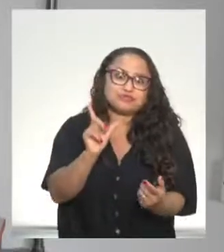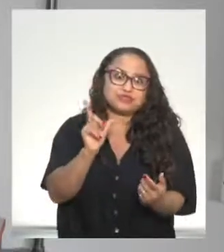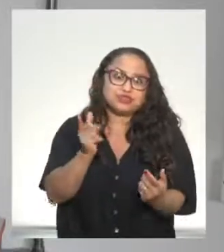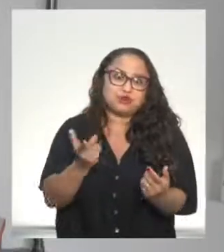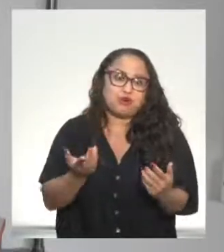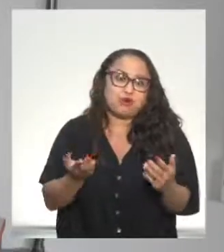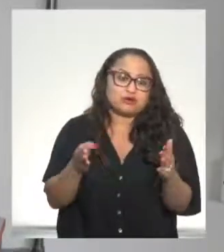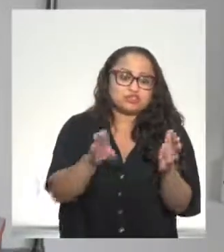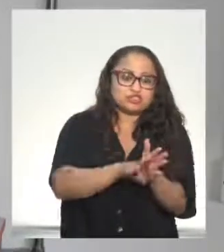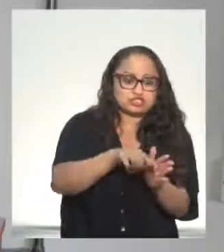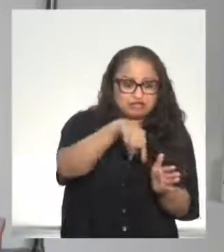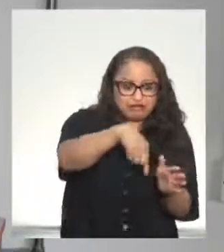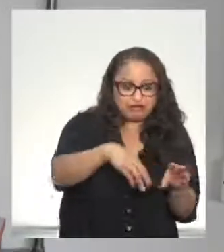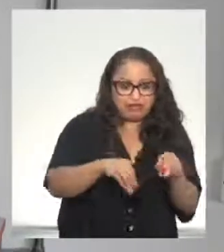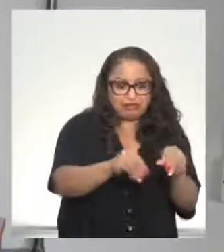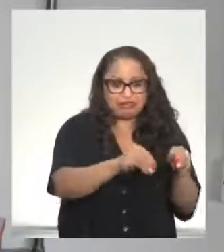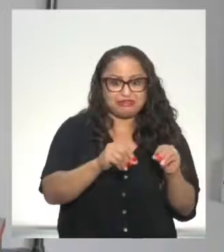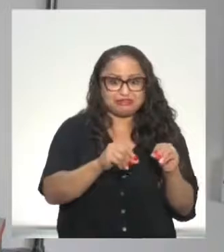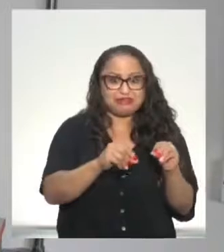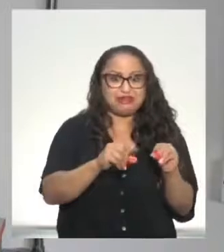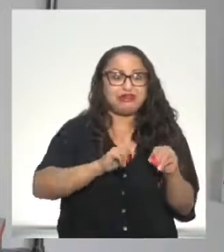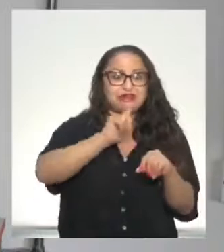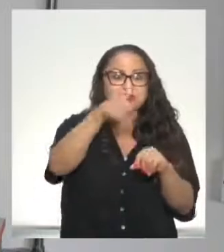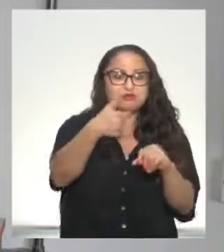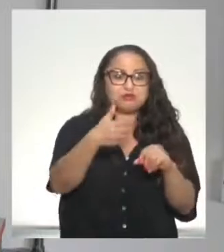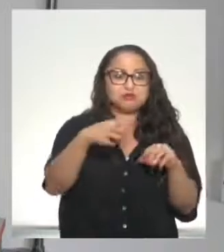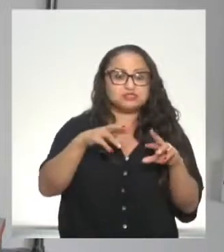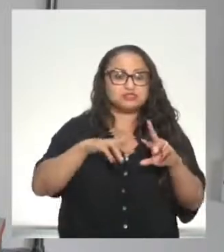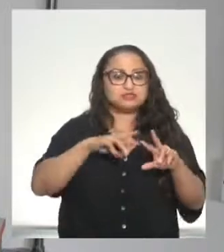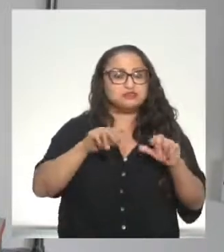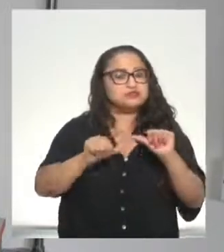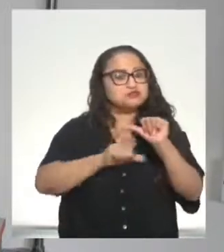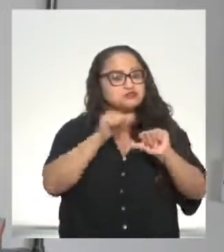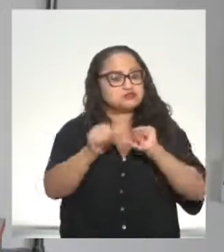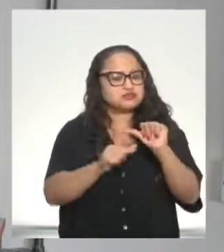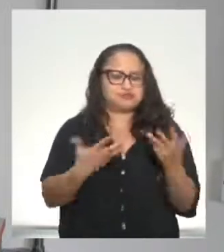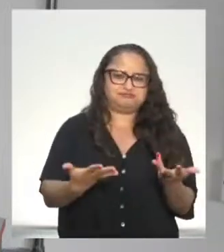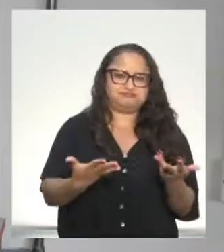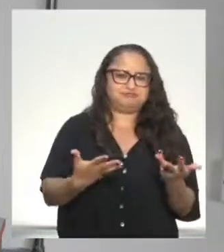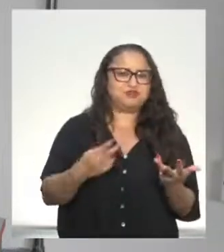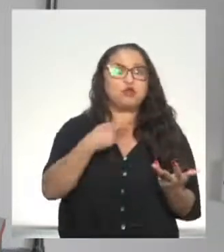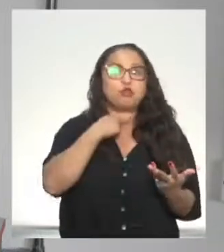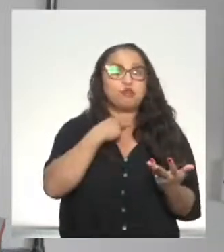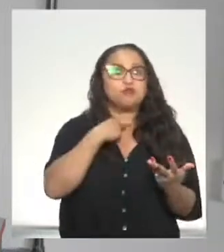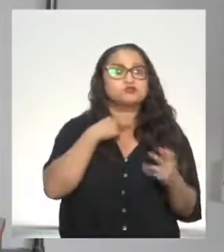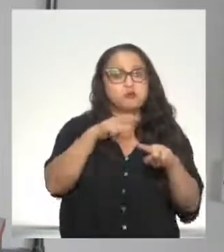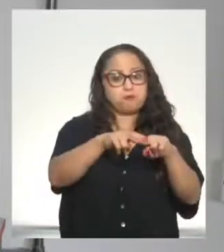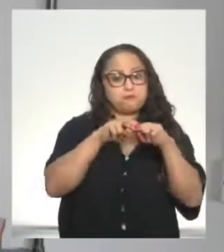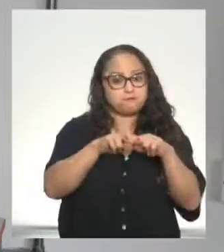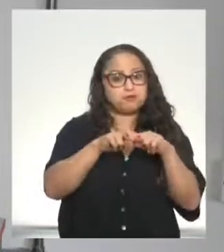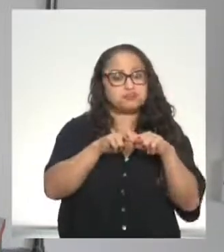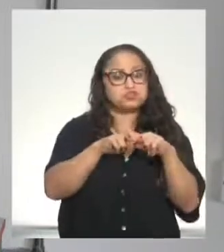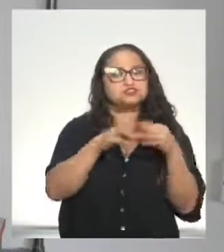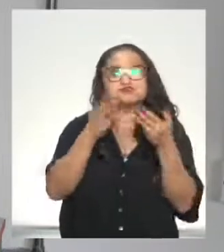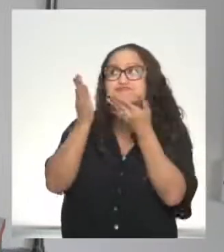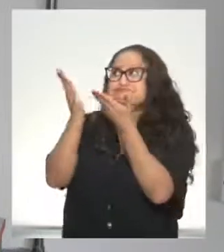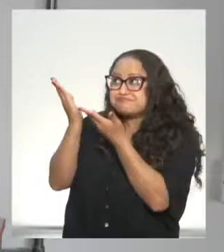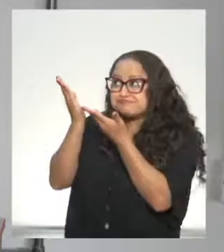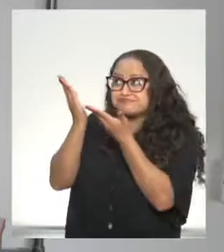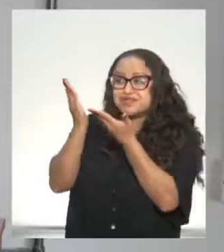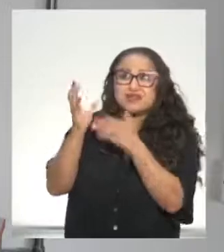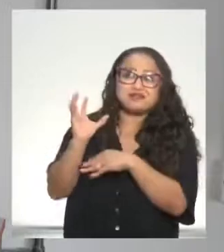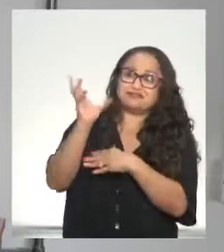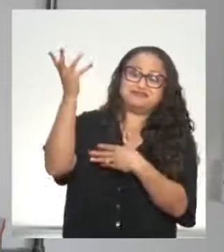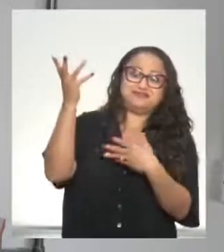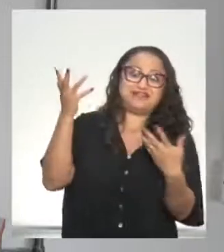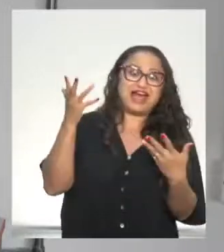voltar até e depois ir lá para trocar a peça. Seria inviável. Então a impressora 3D resolve esse problema. É só pegar lá